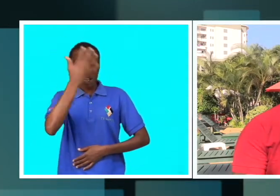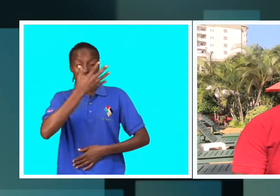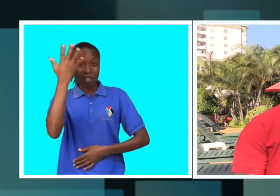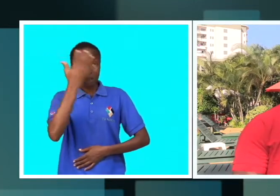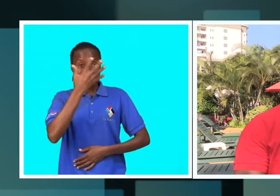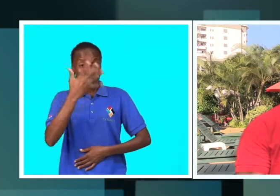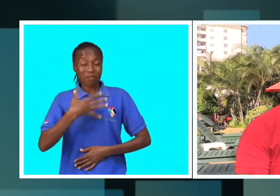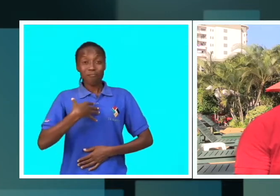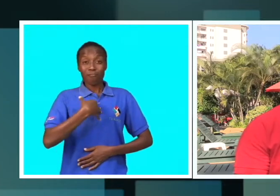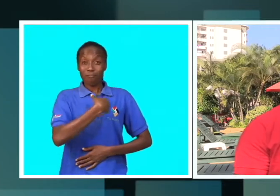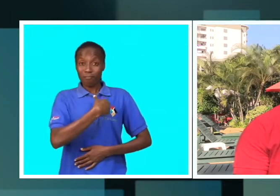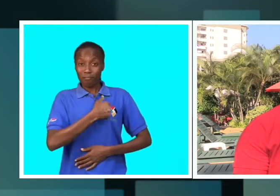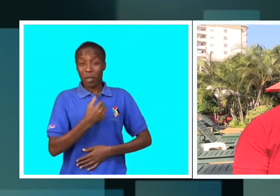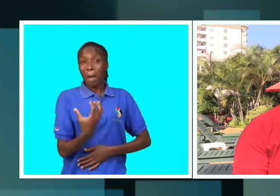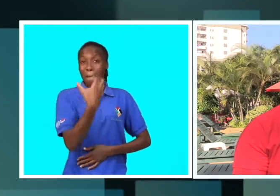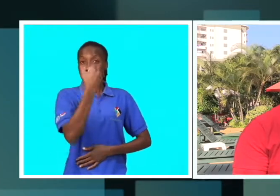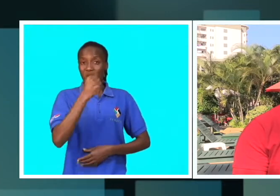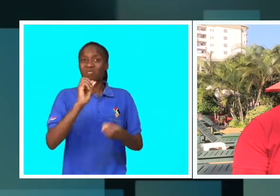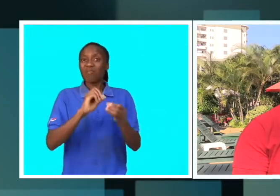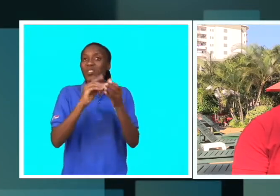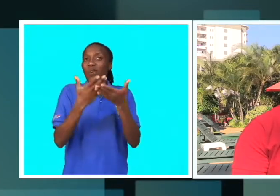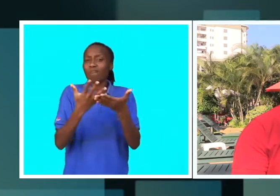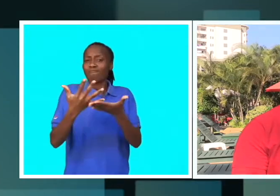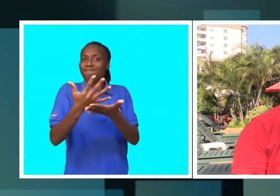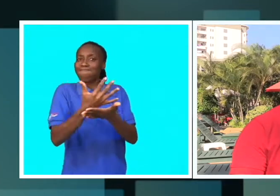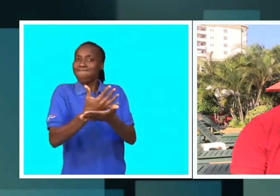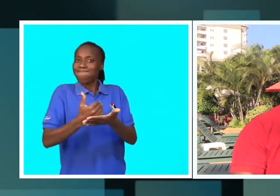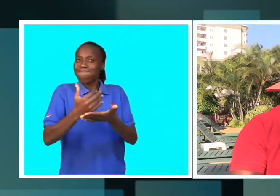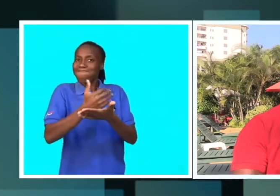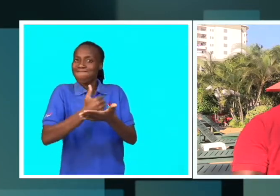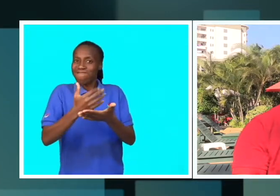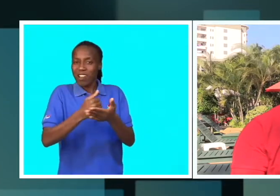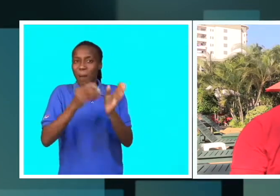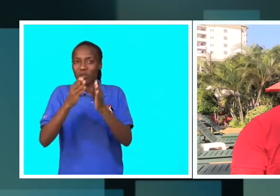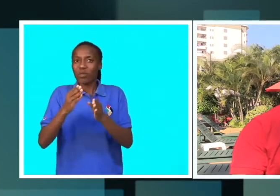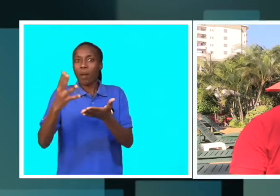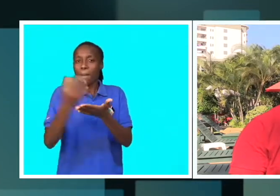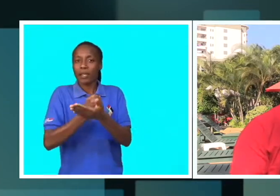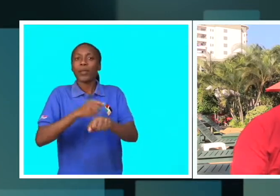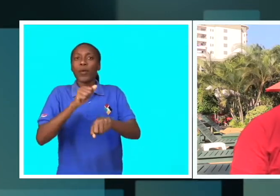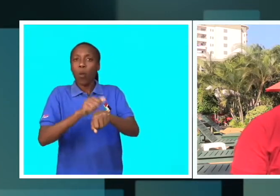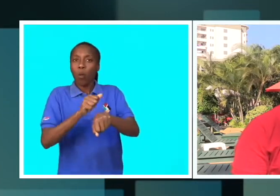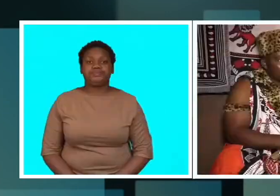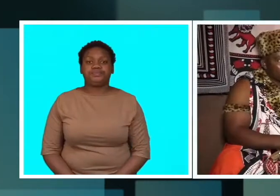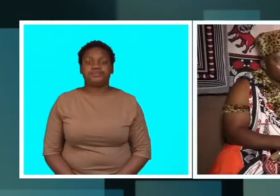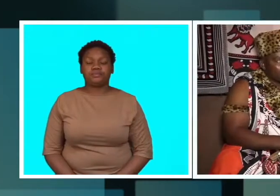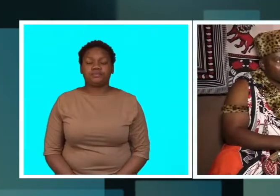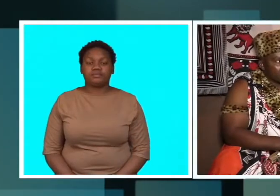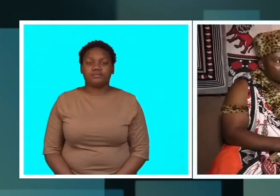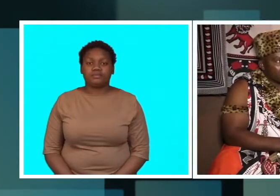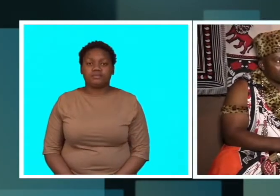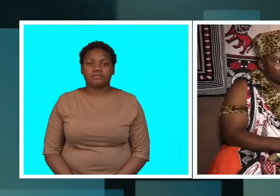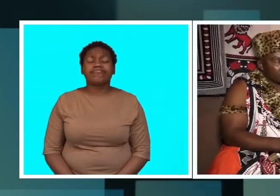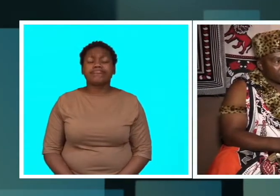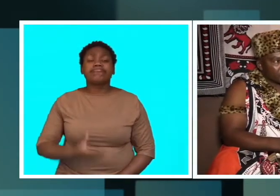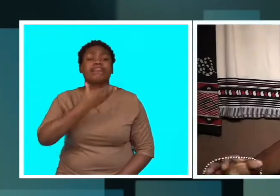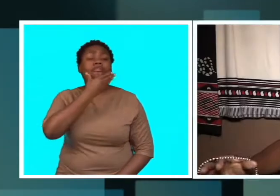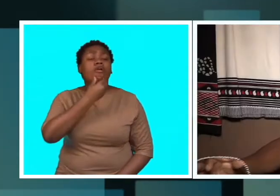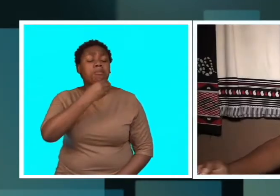poderão dar algum poderio econômico aos indivíduos que têm as suas orçadas. Fernando Mate,